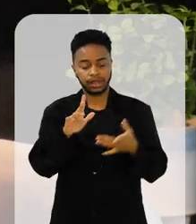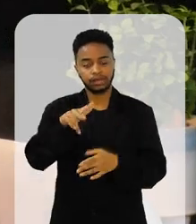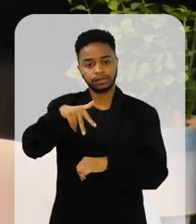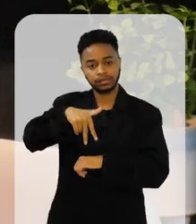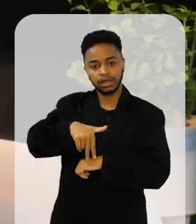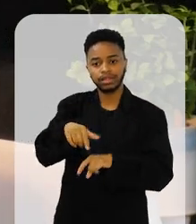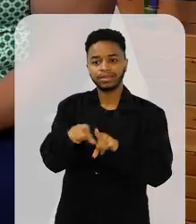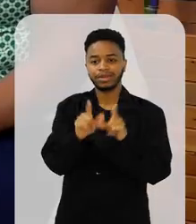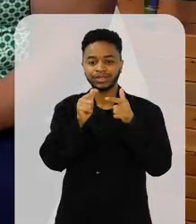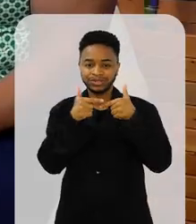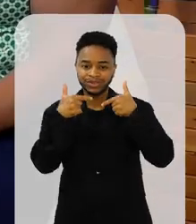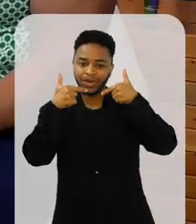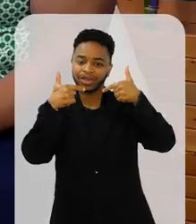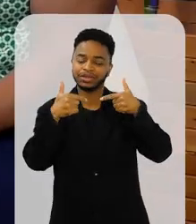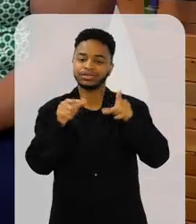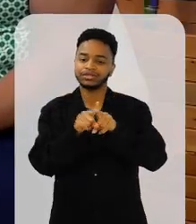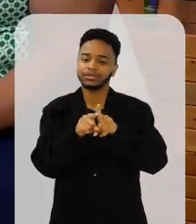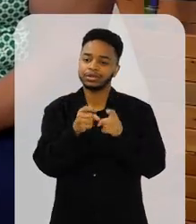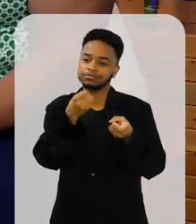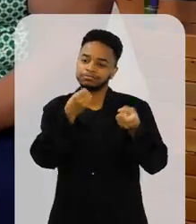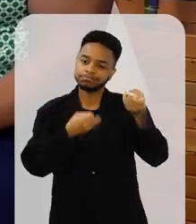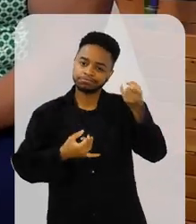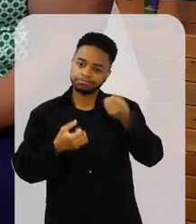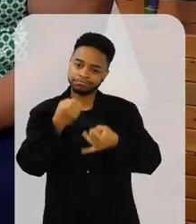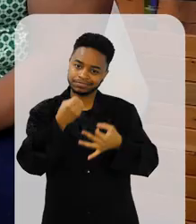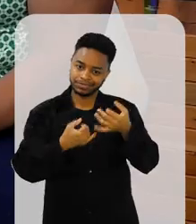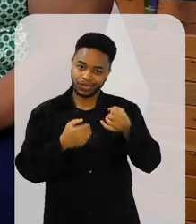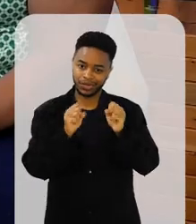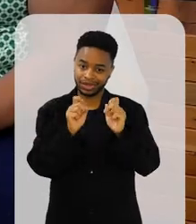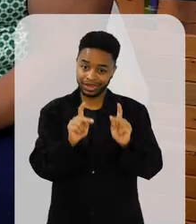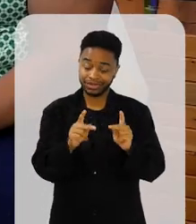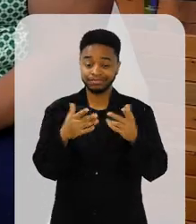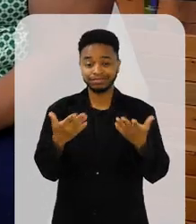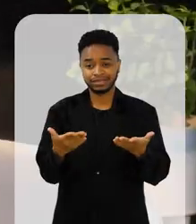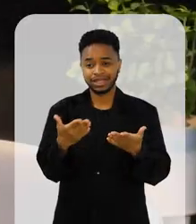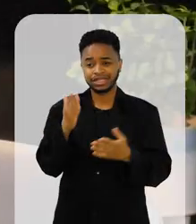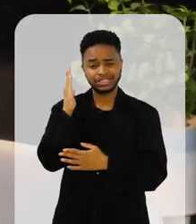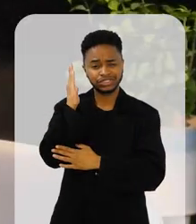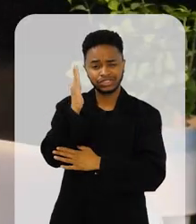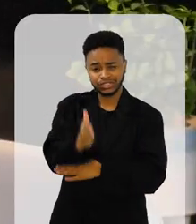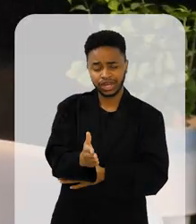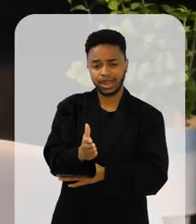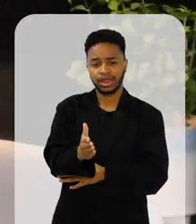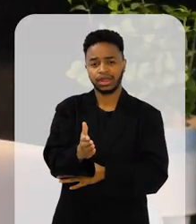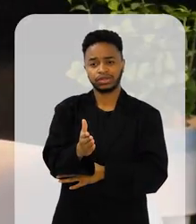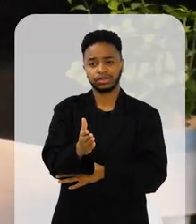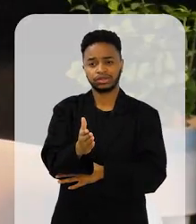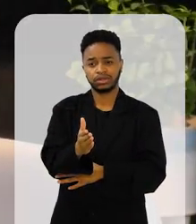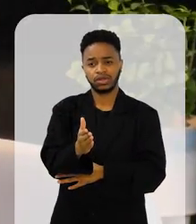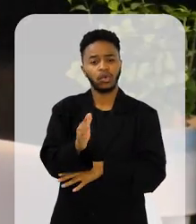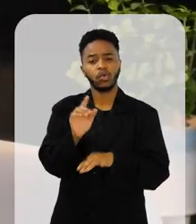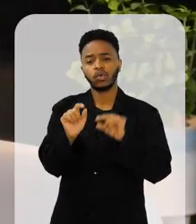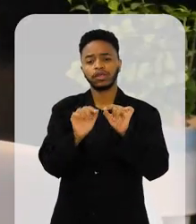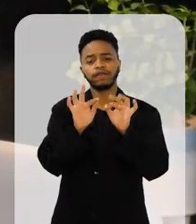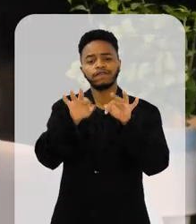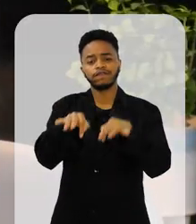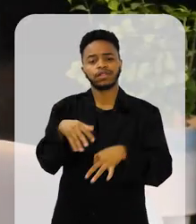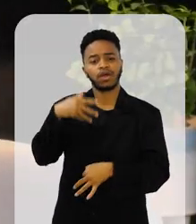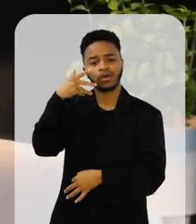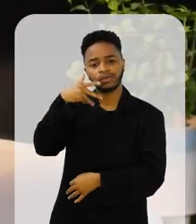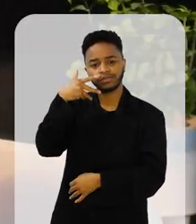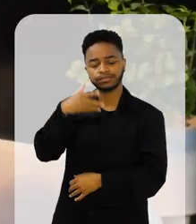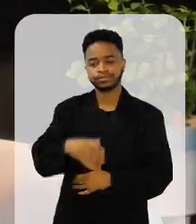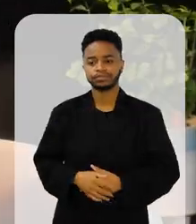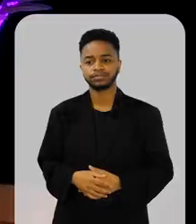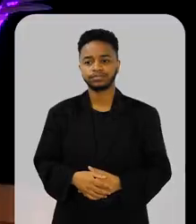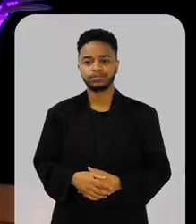pelos sorrisos e por todos esses esclarecimentos. Então, bem objetivamente, as suas considerações finais,